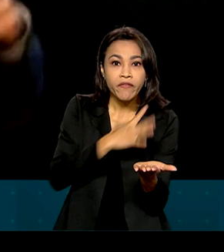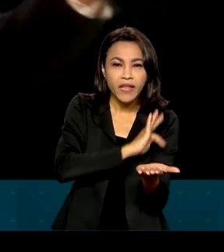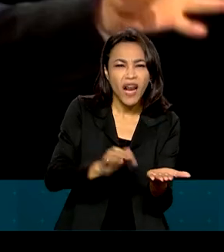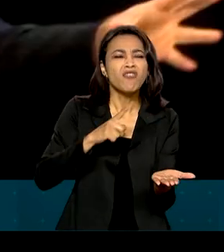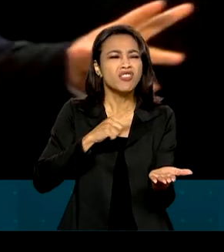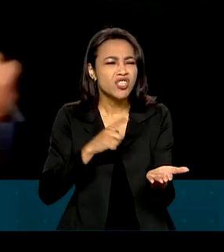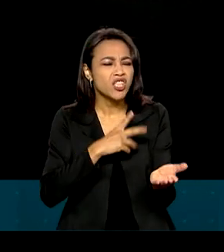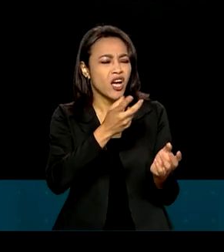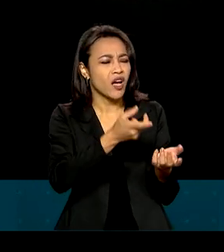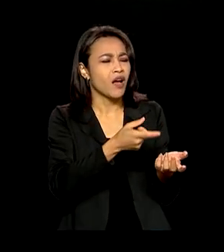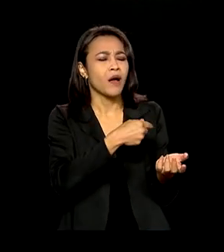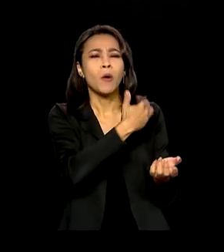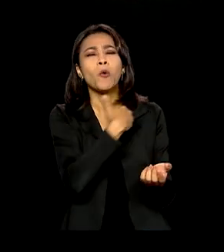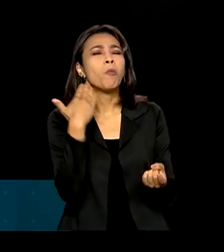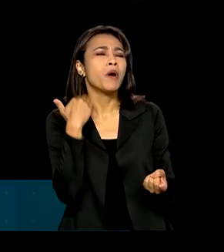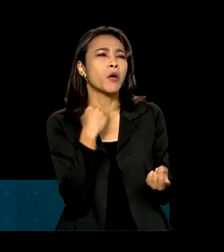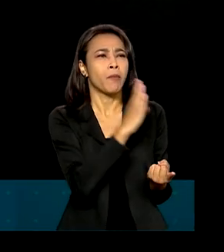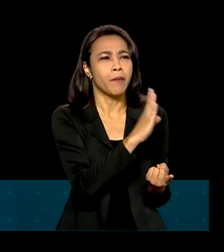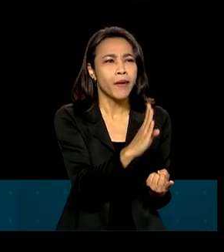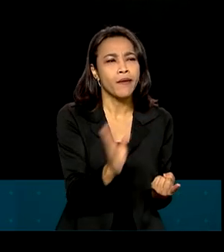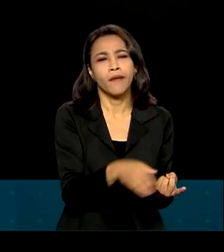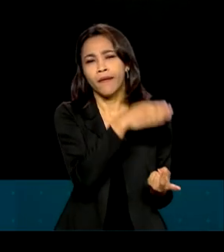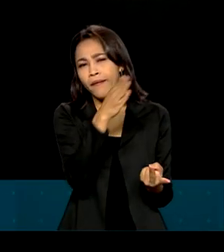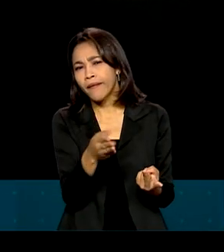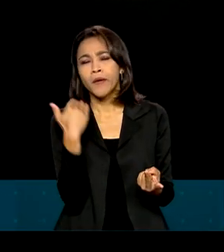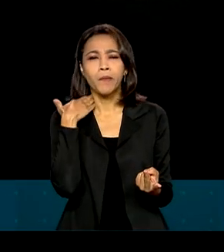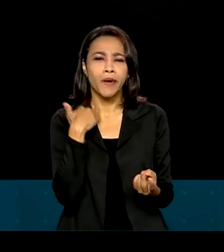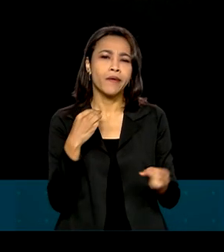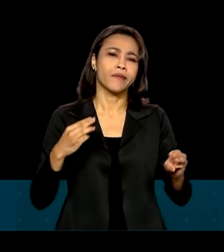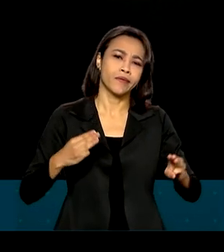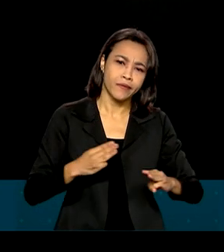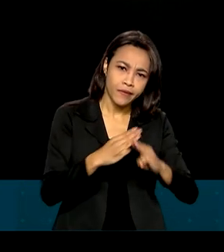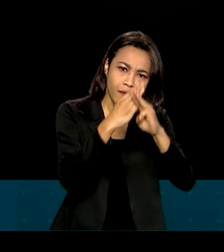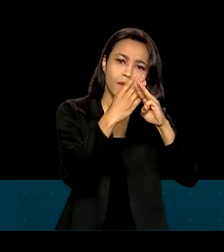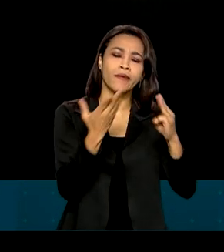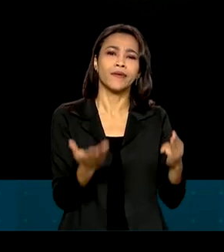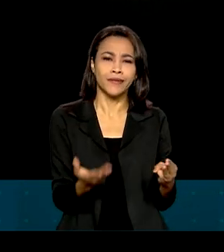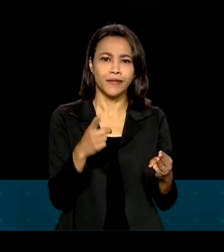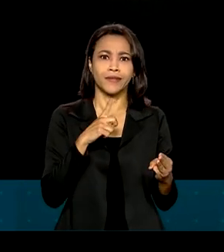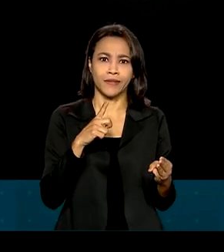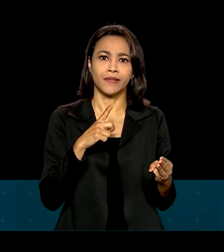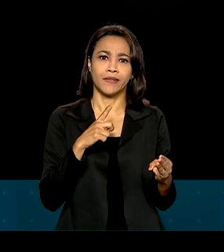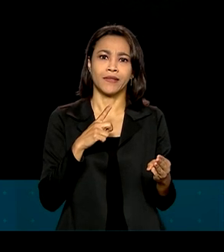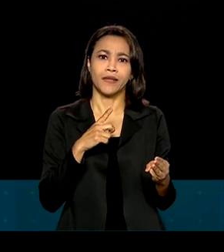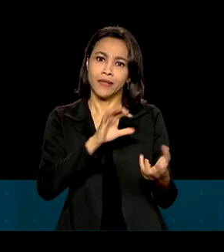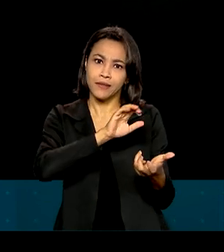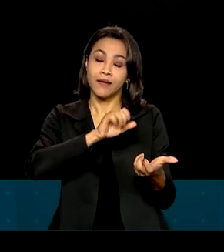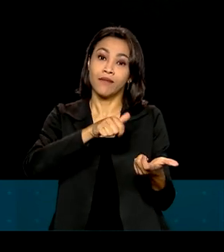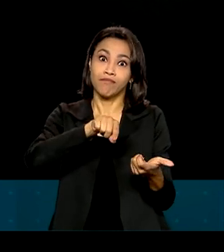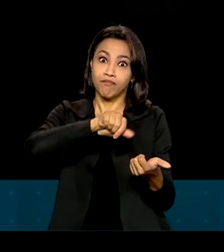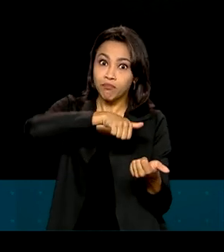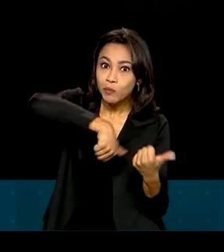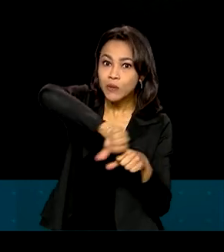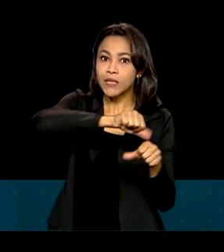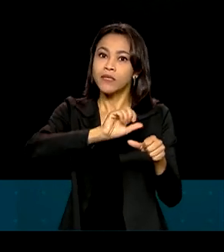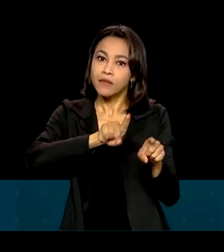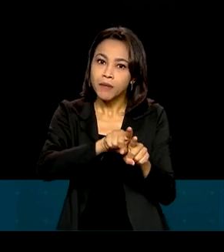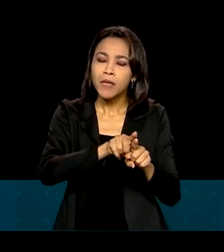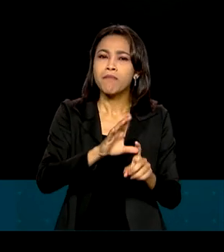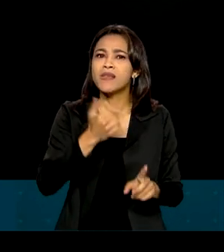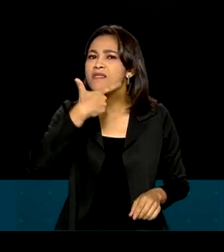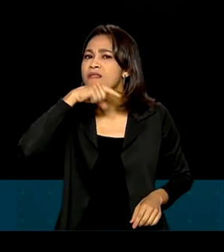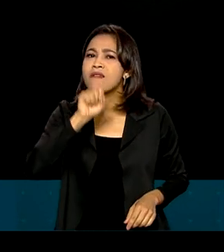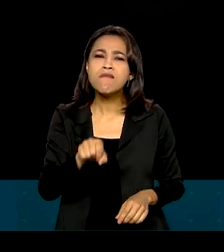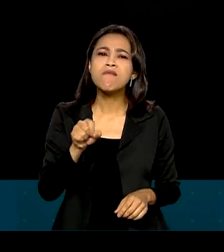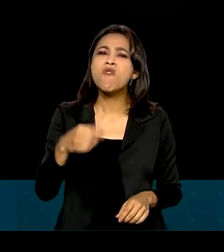tinha agora comercial antigamente era o Banco do Brasil hoje a caixa tenta nessa função também mas